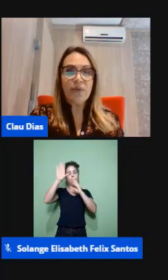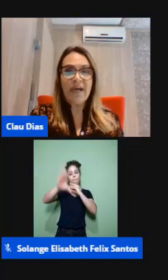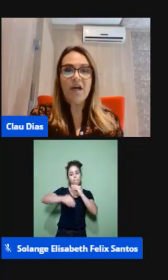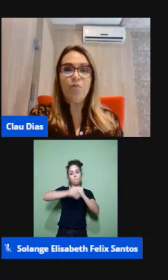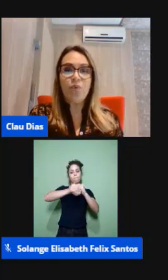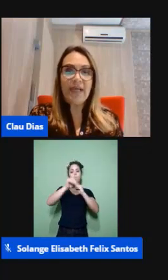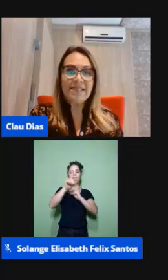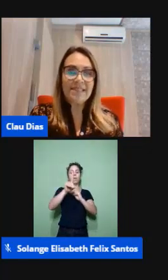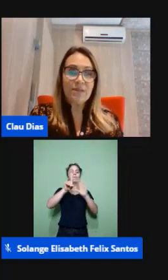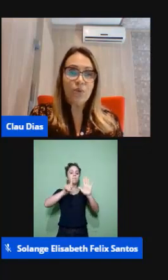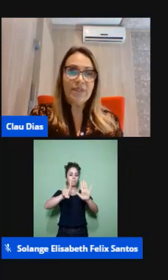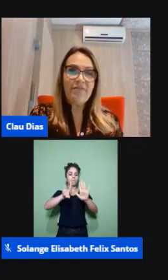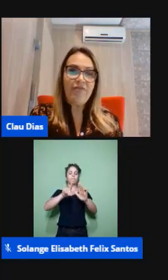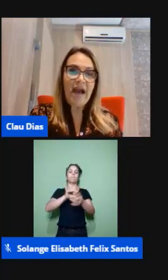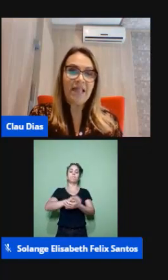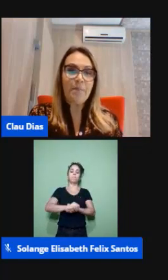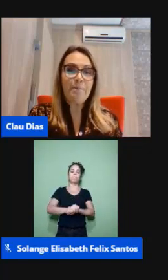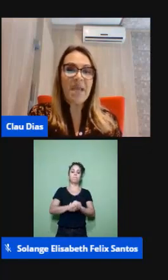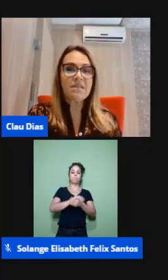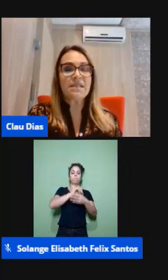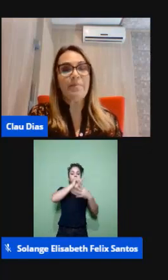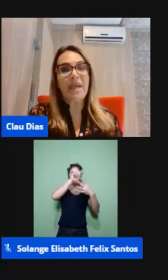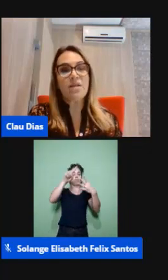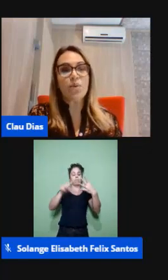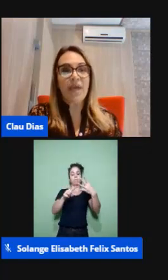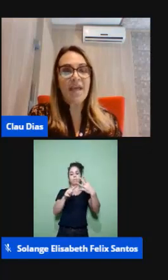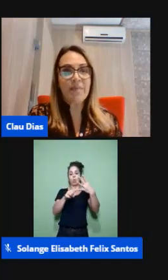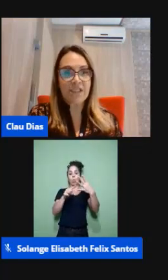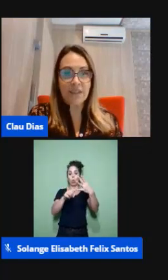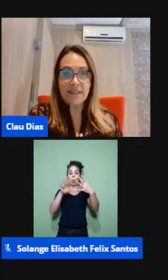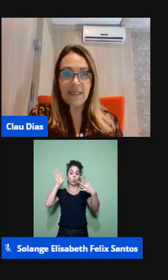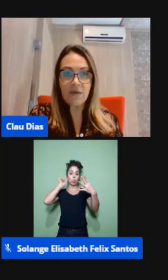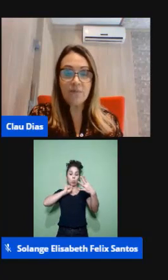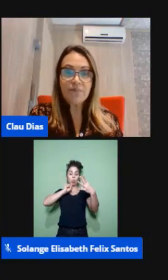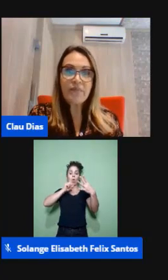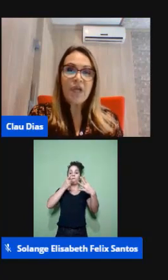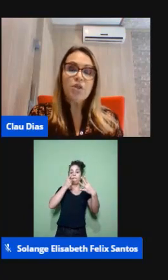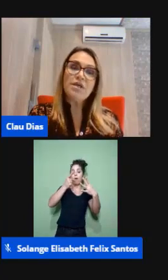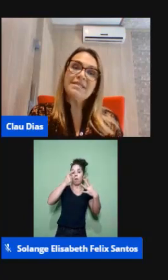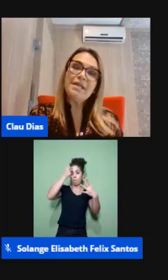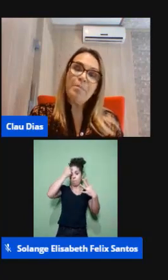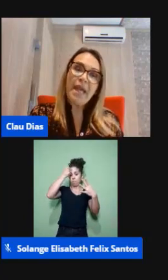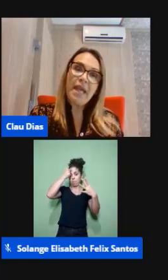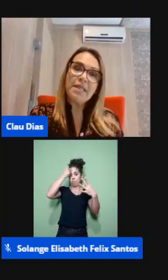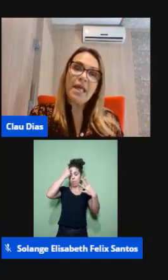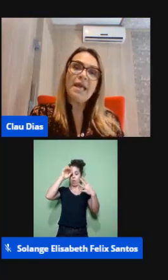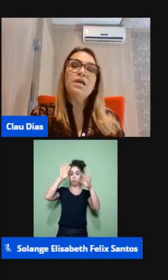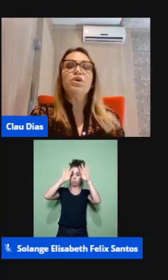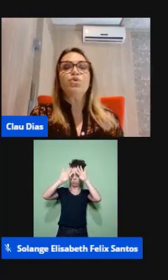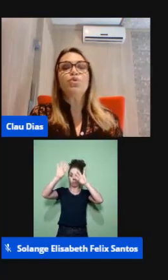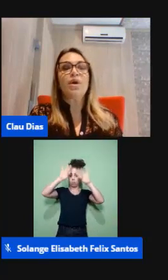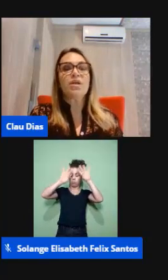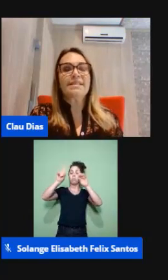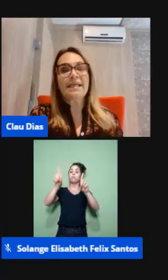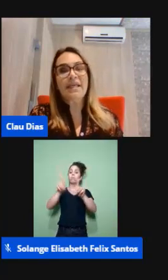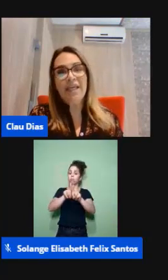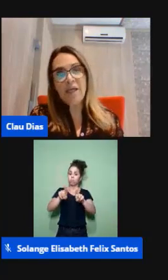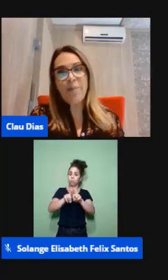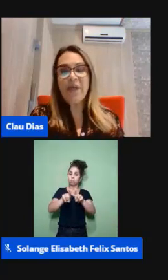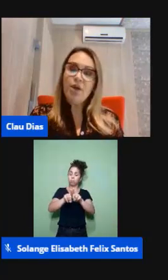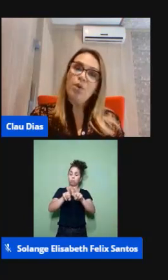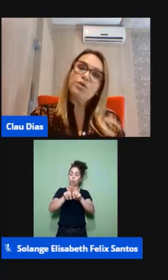No 4º campo, escuta, fala, pensamento e imaginação, nós também, né, junto com a